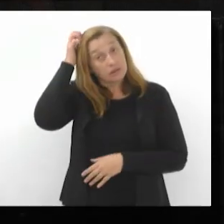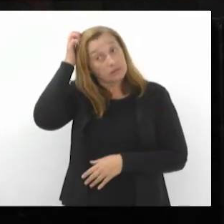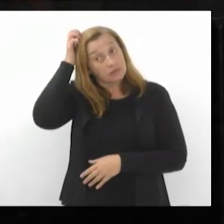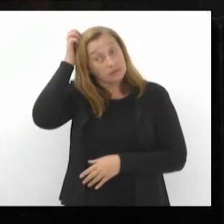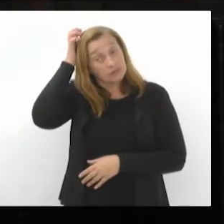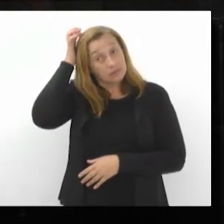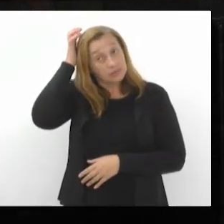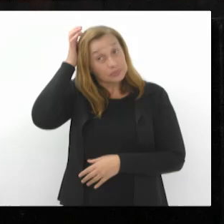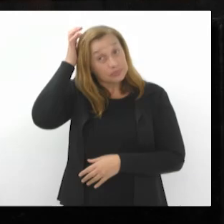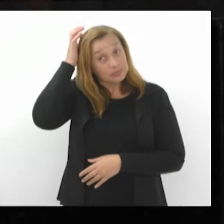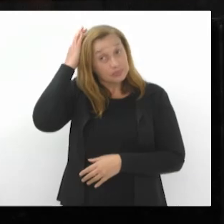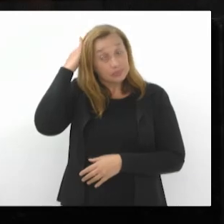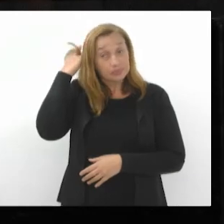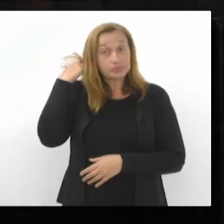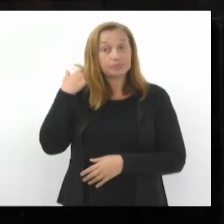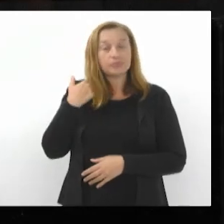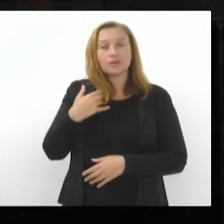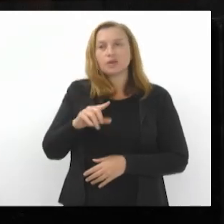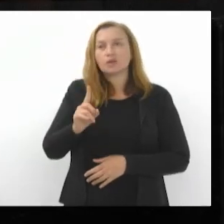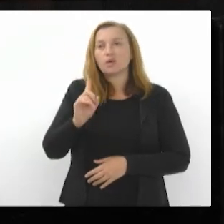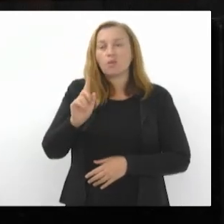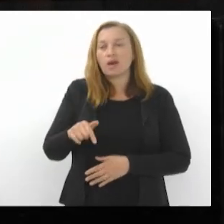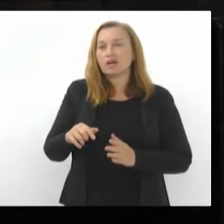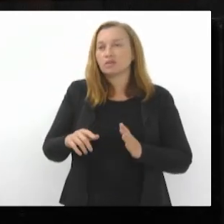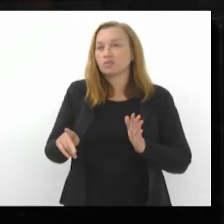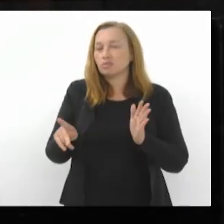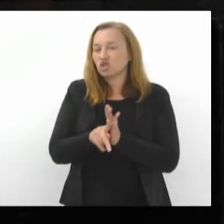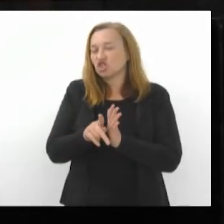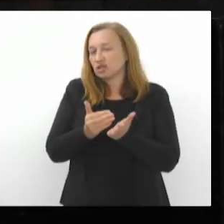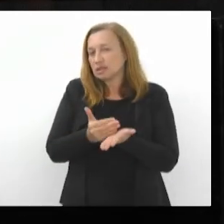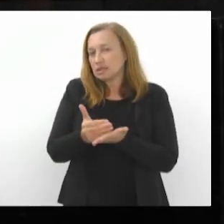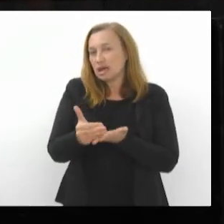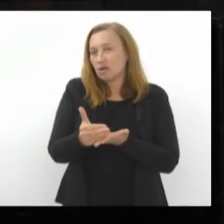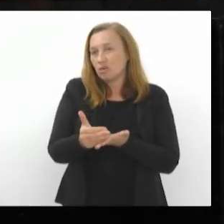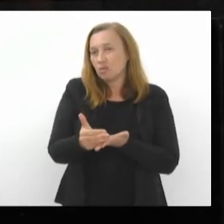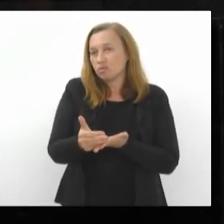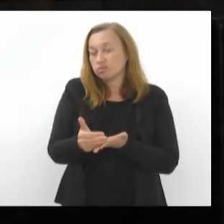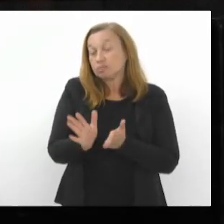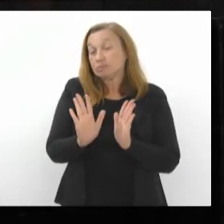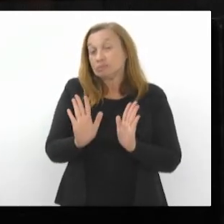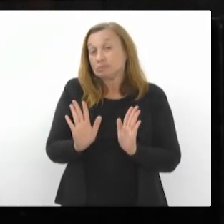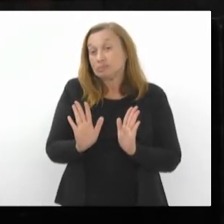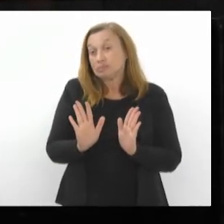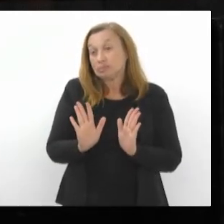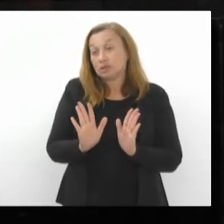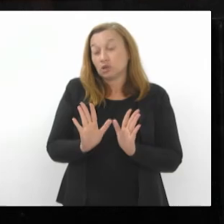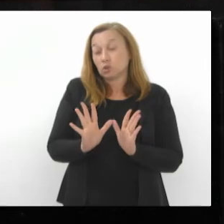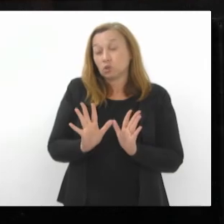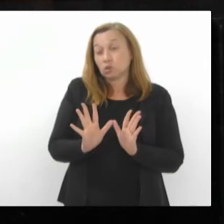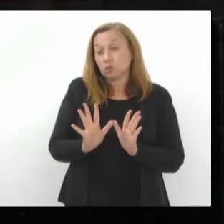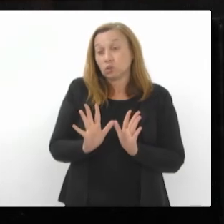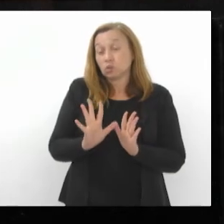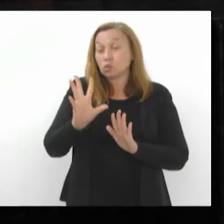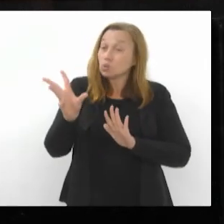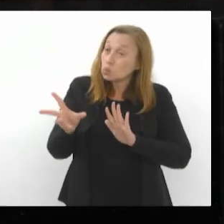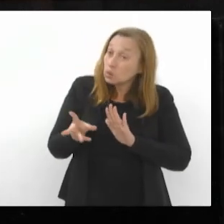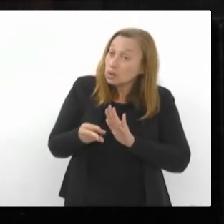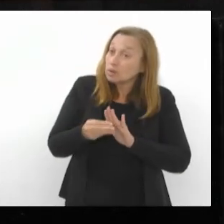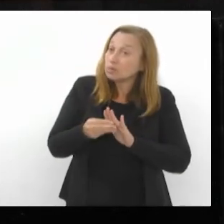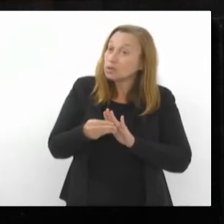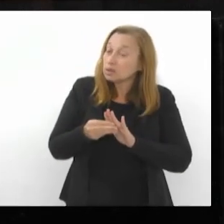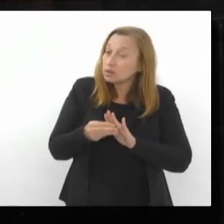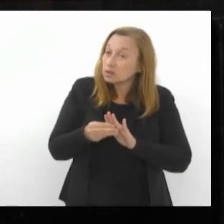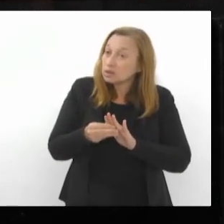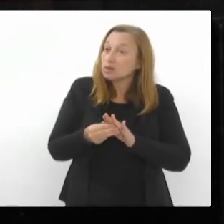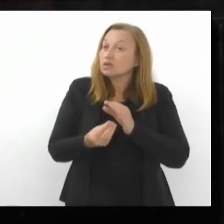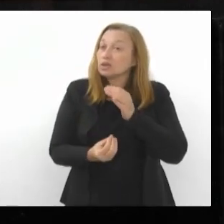que veio a posteriori, não era do projeto inicial, por via de consequência, foi uma emenda que